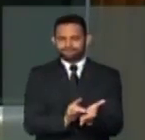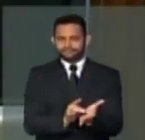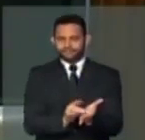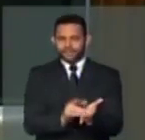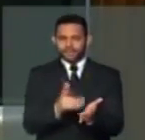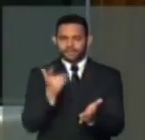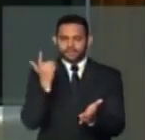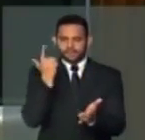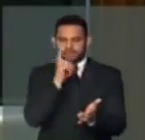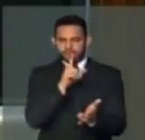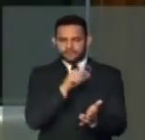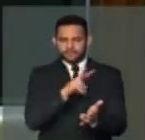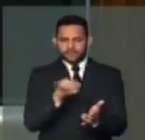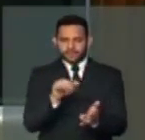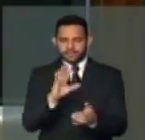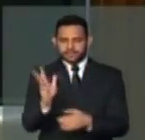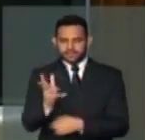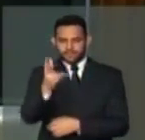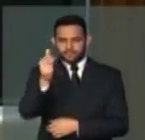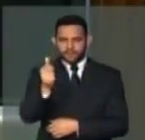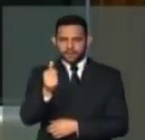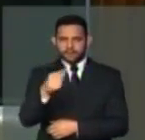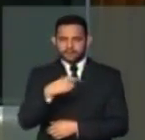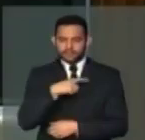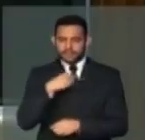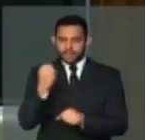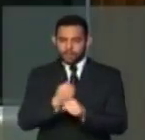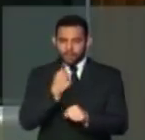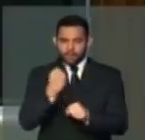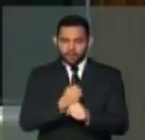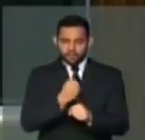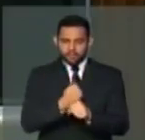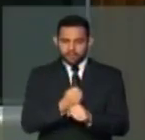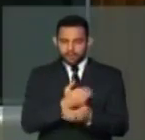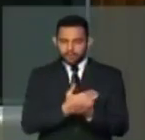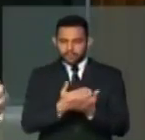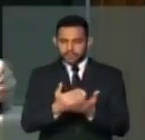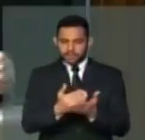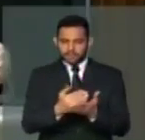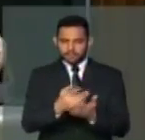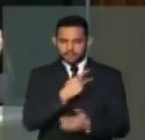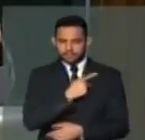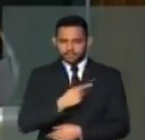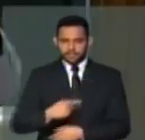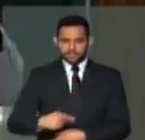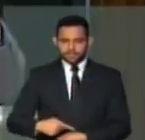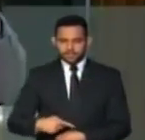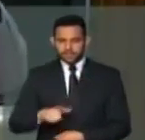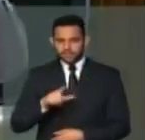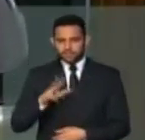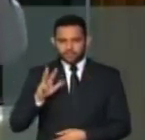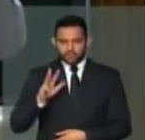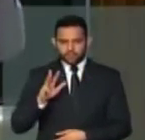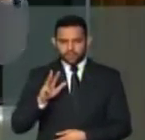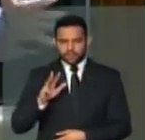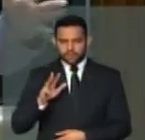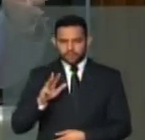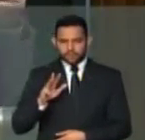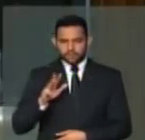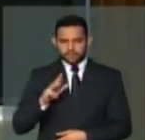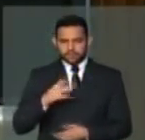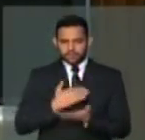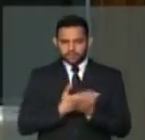a gente vai salvar essas grandes obras começadas pelo presidente Lula, que